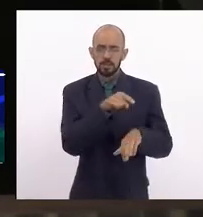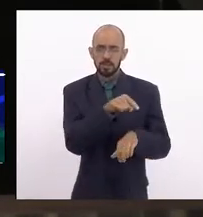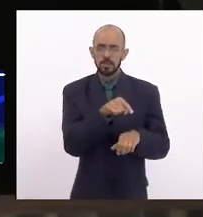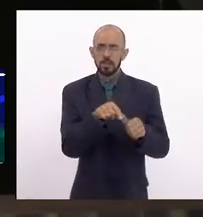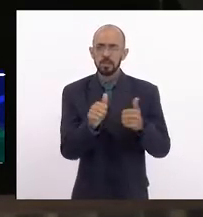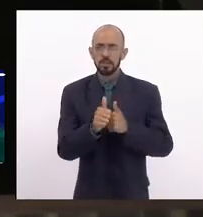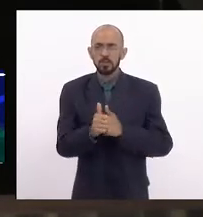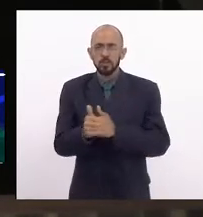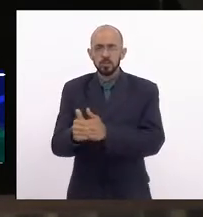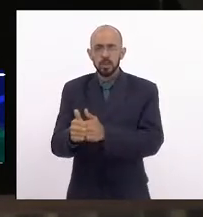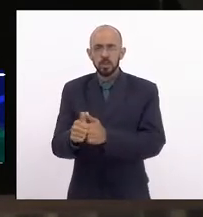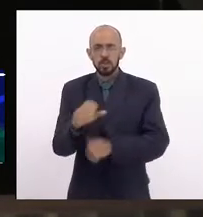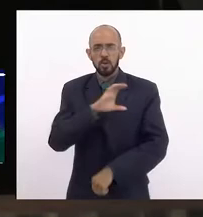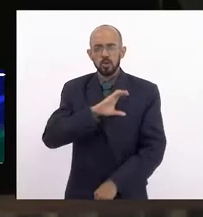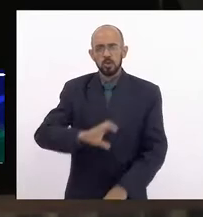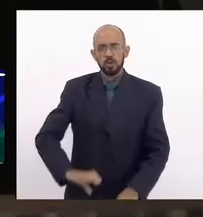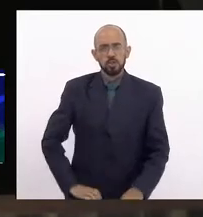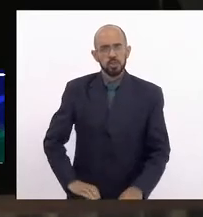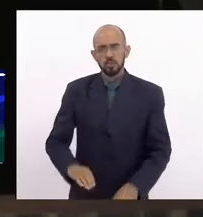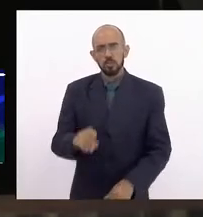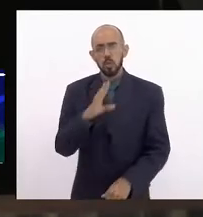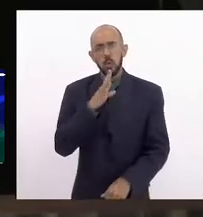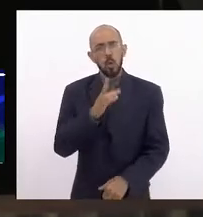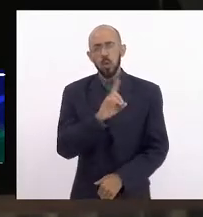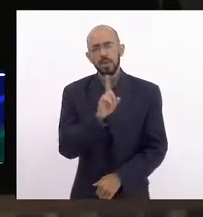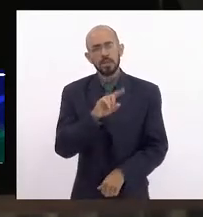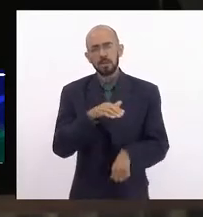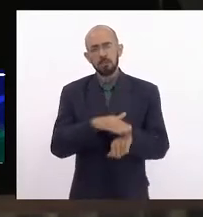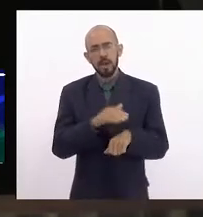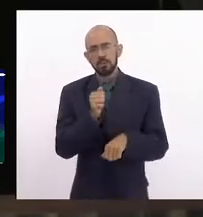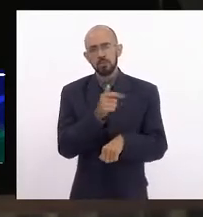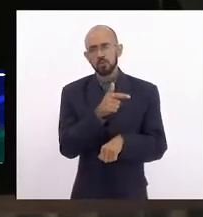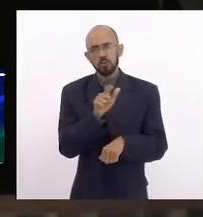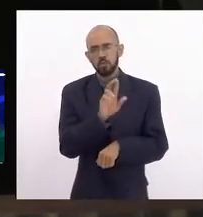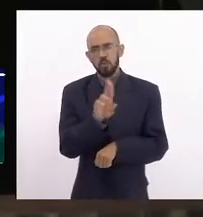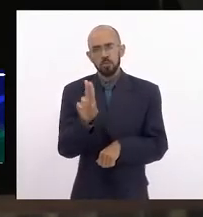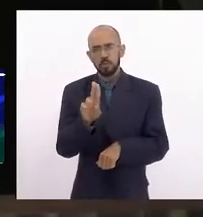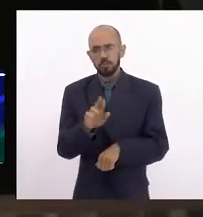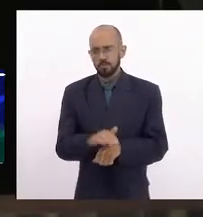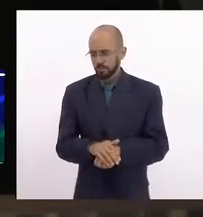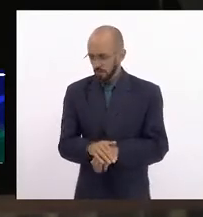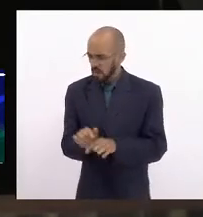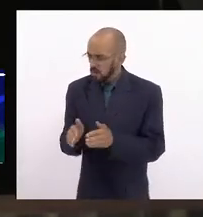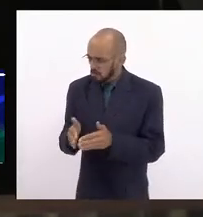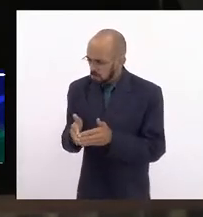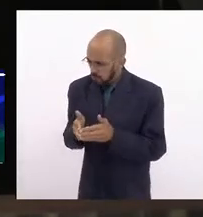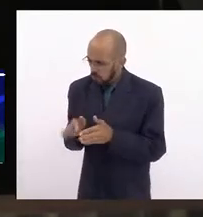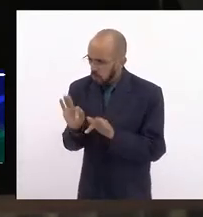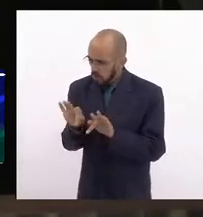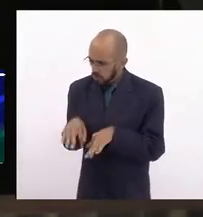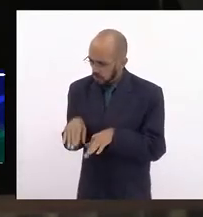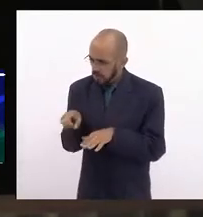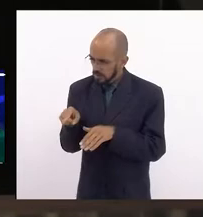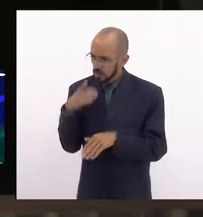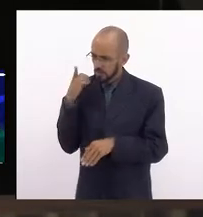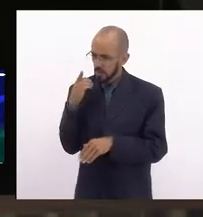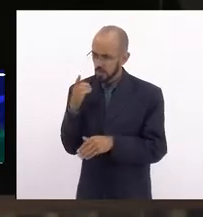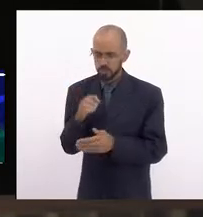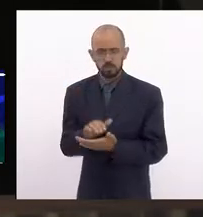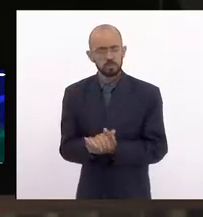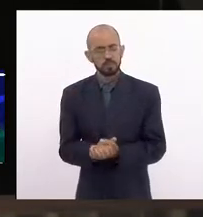que não conhecem nada mais do que o nome do deputado para concluir por gentileza para concluir